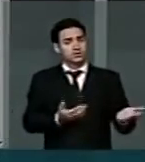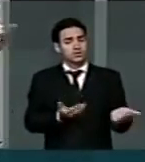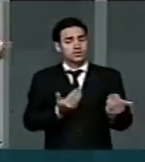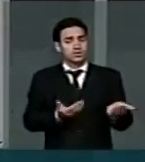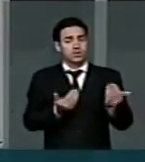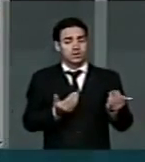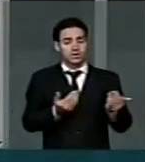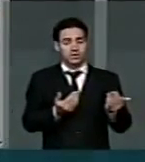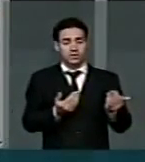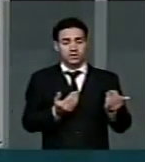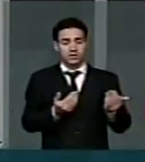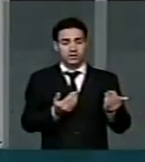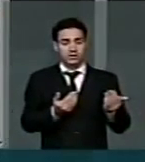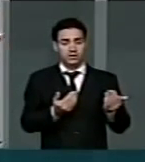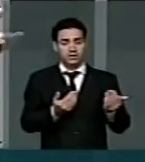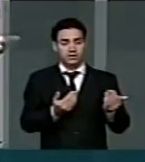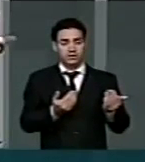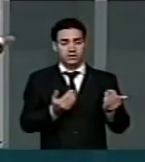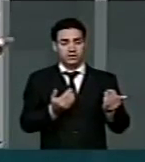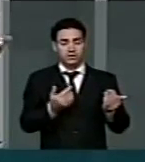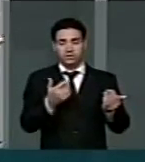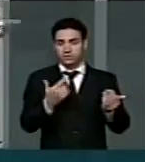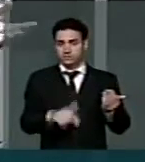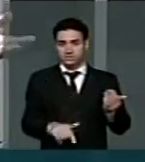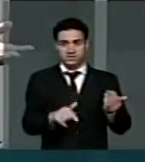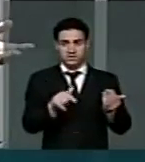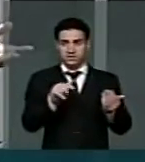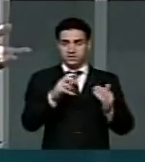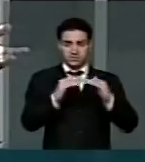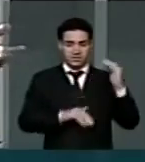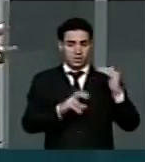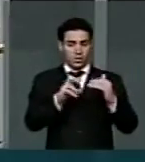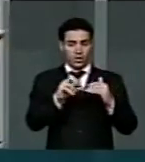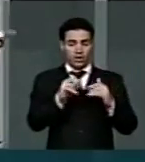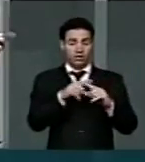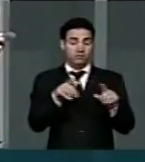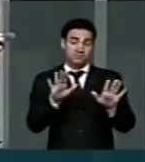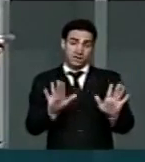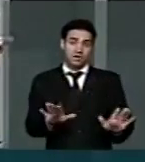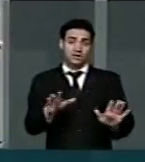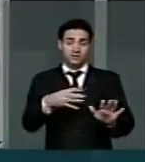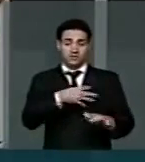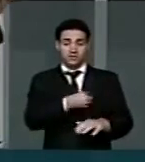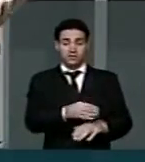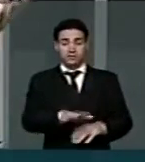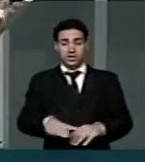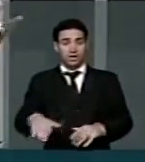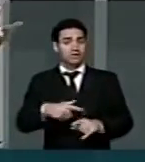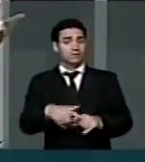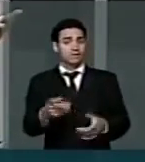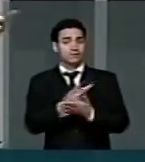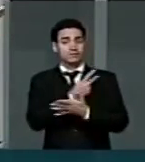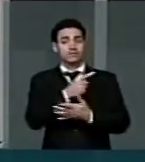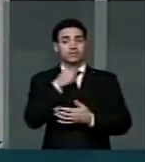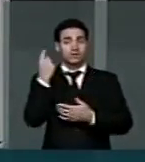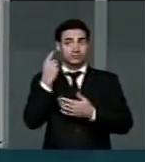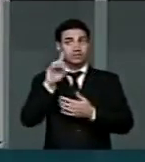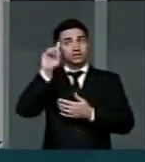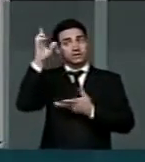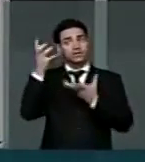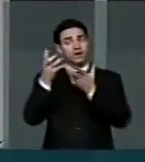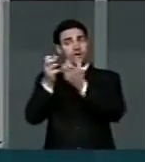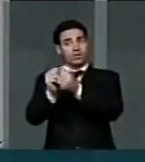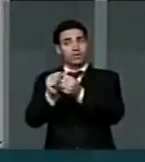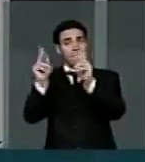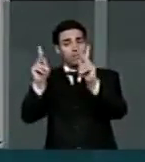não chegou ao meio século de existência, filhos pequenos e, infelizmente, partiu. Que Deus o acolha na sua